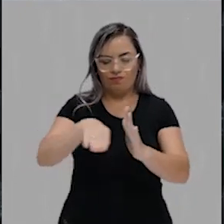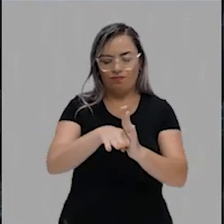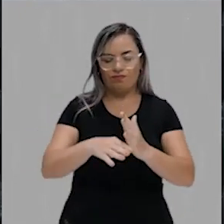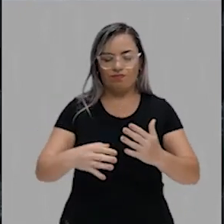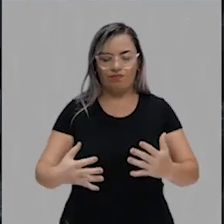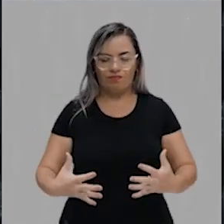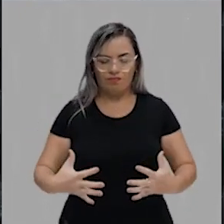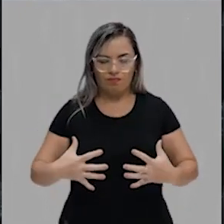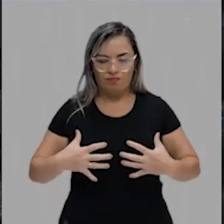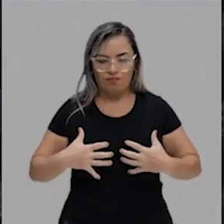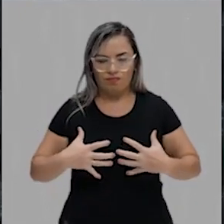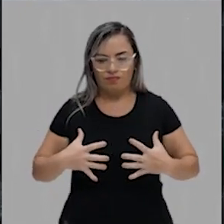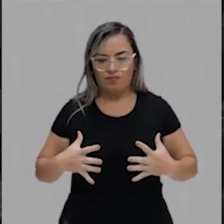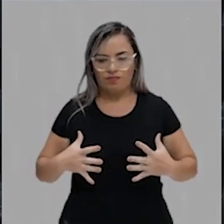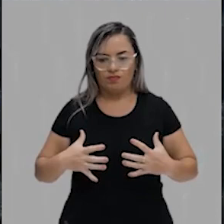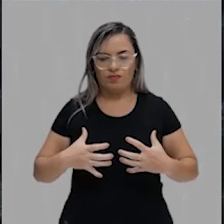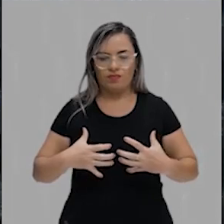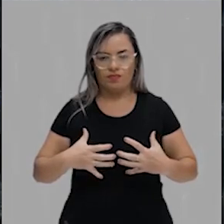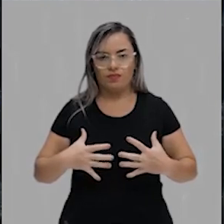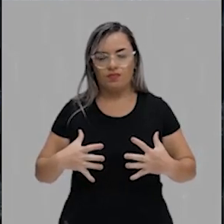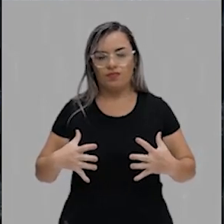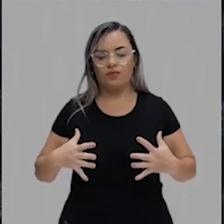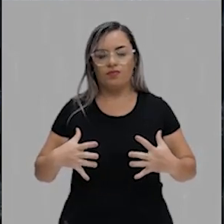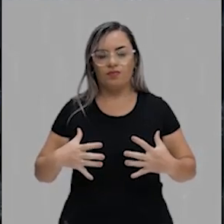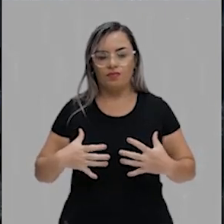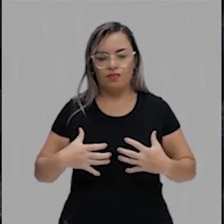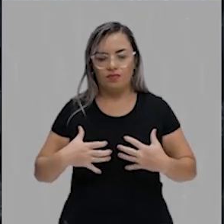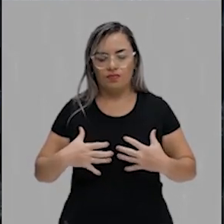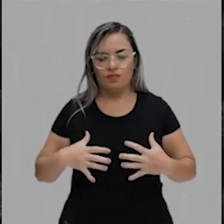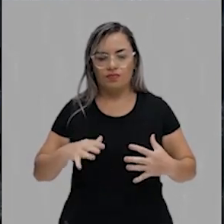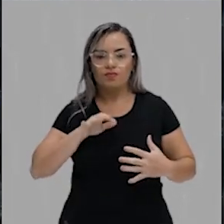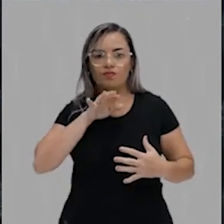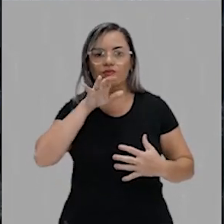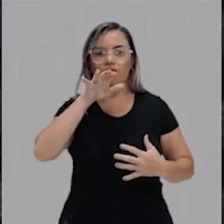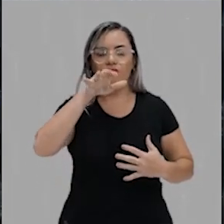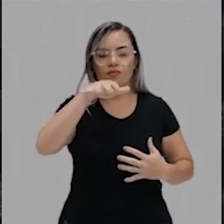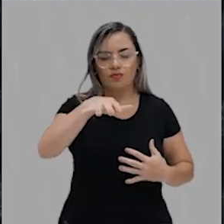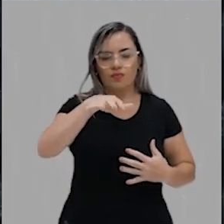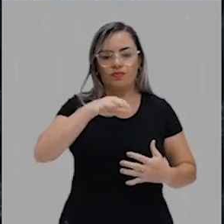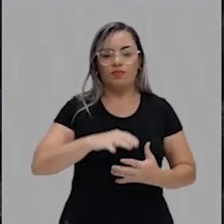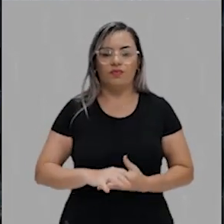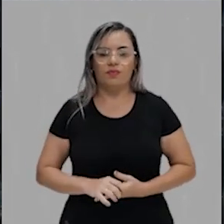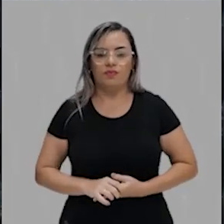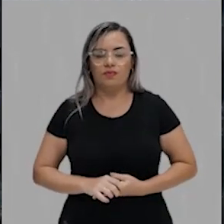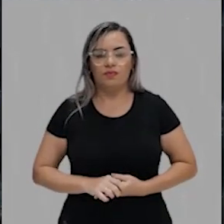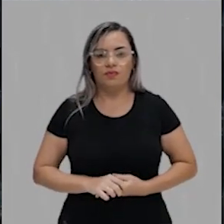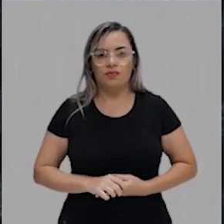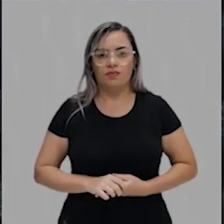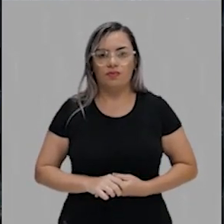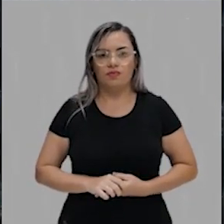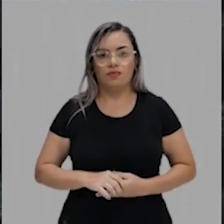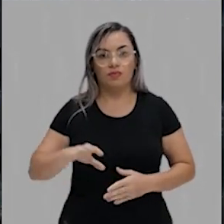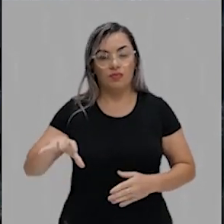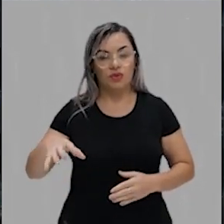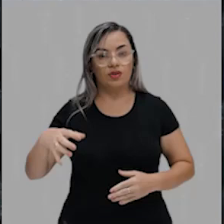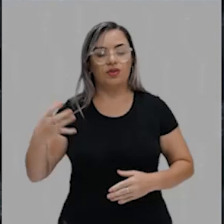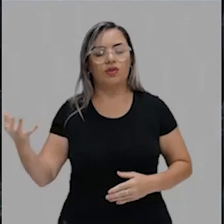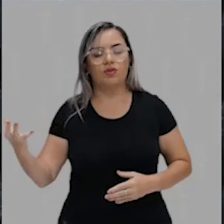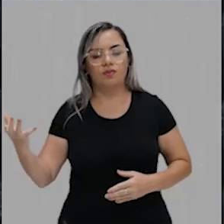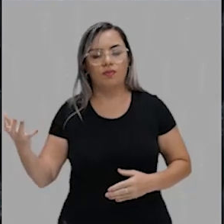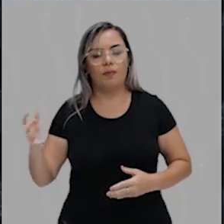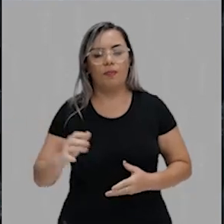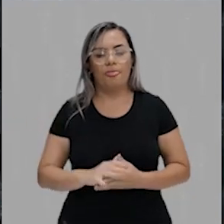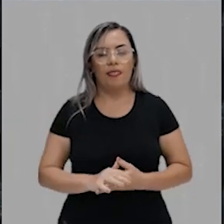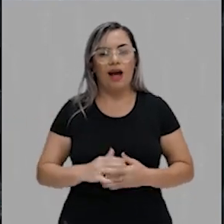os pulmões o gás carbônico. Aí nós conseguimos eliminar o gás carbônico. Isso é o que deve acontecer. Agora,